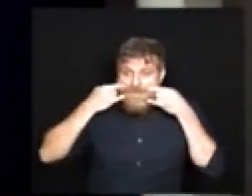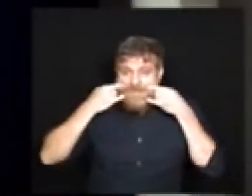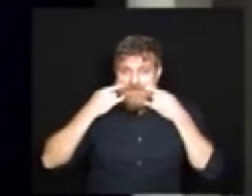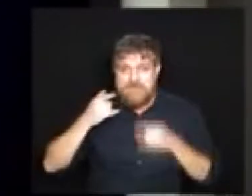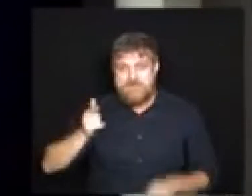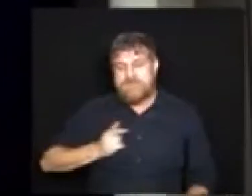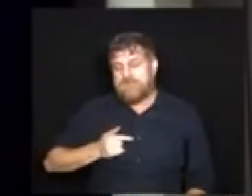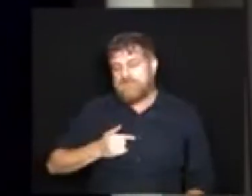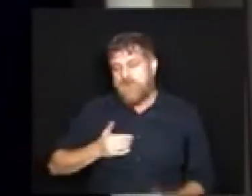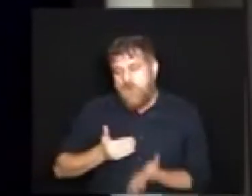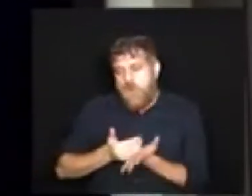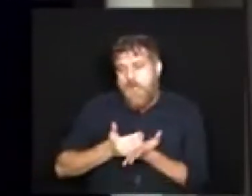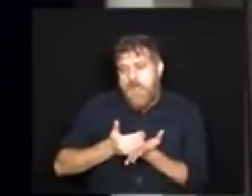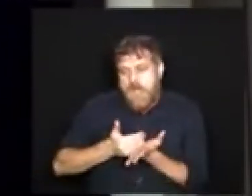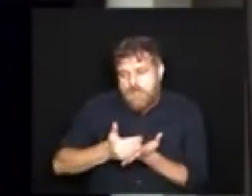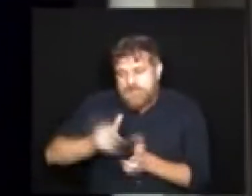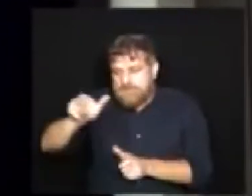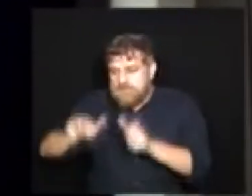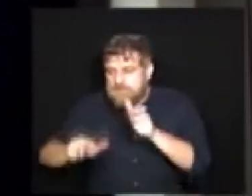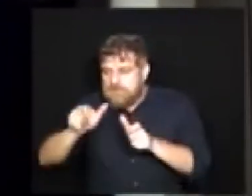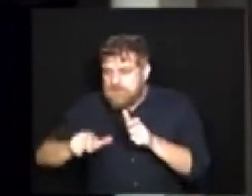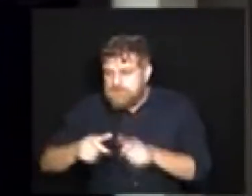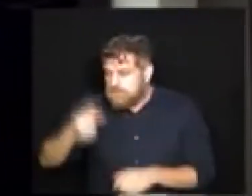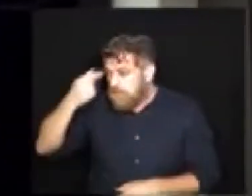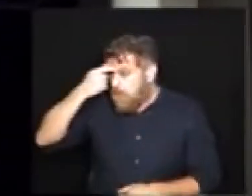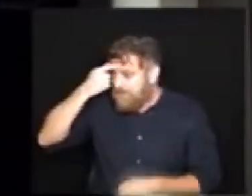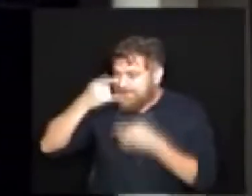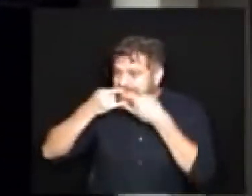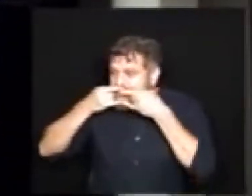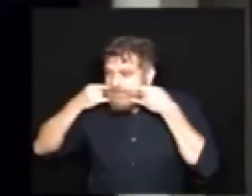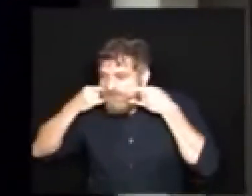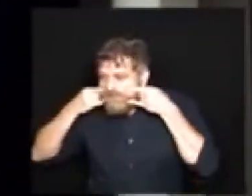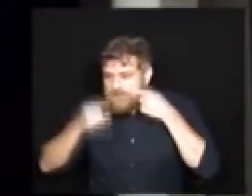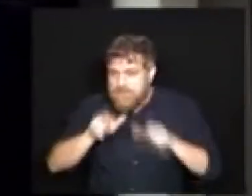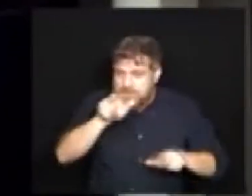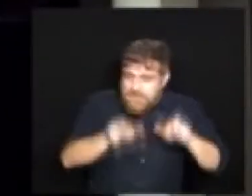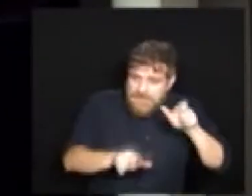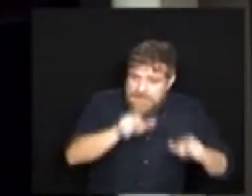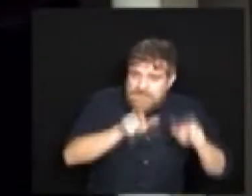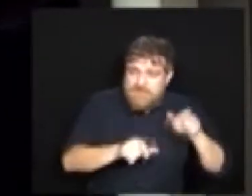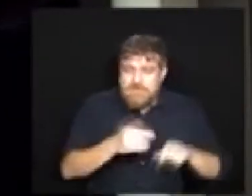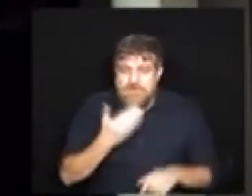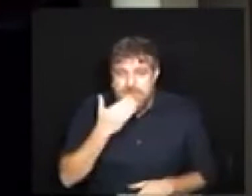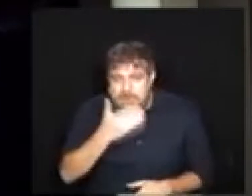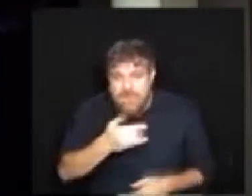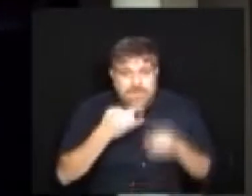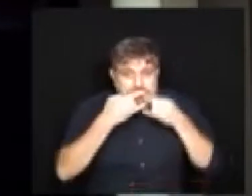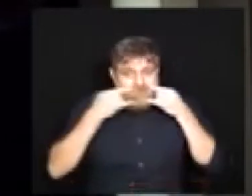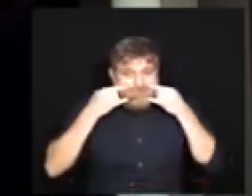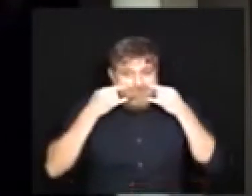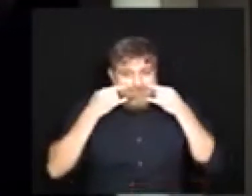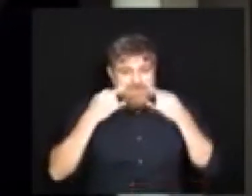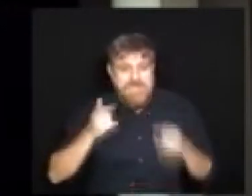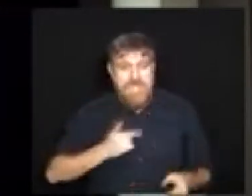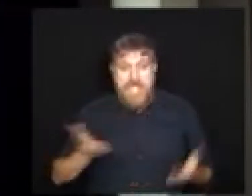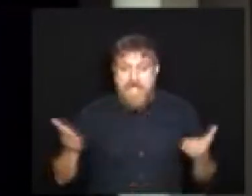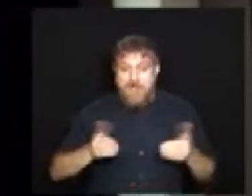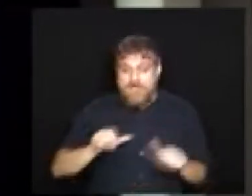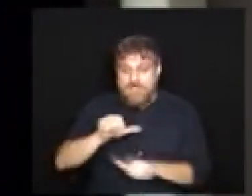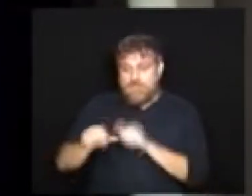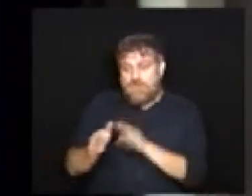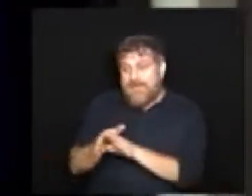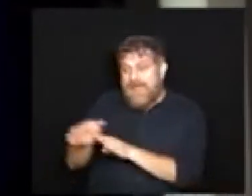estava na primeira etapa a exigência, a pedido de comerciantes a gente colocou a recomendação. Agora,